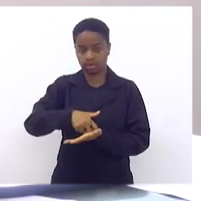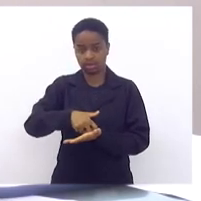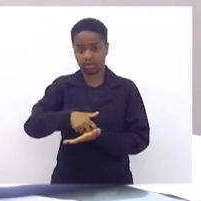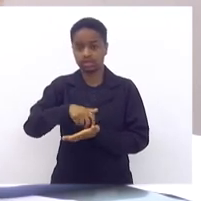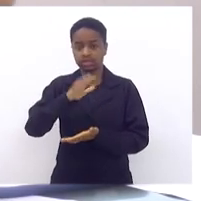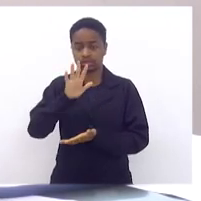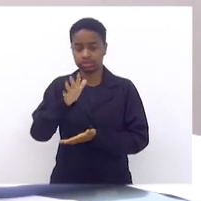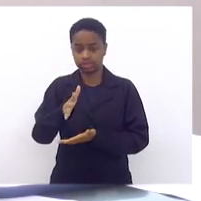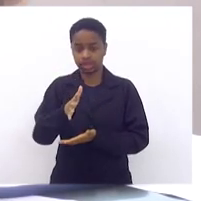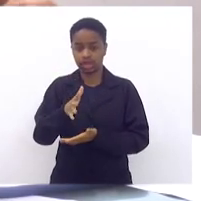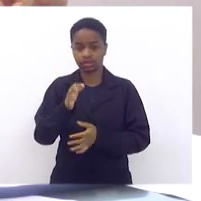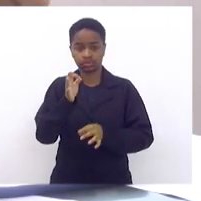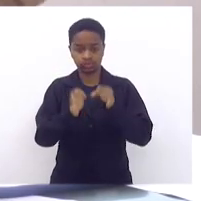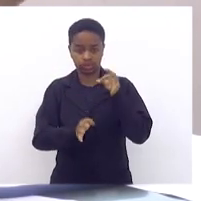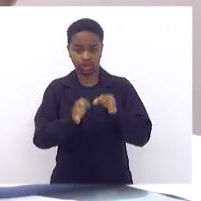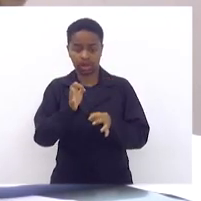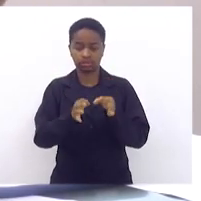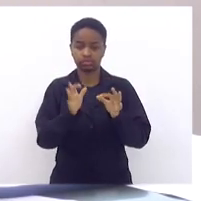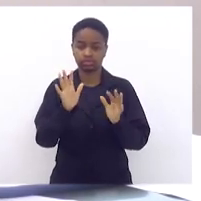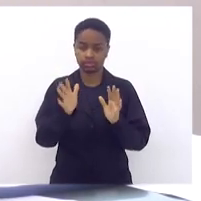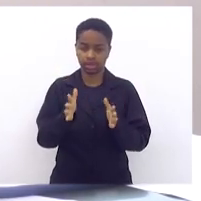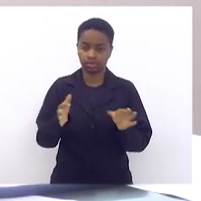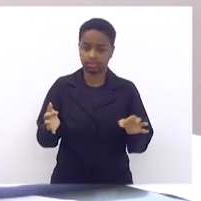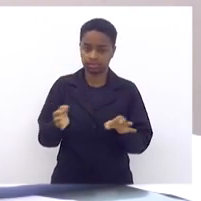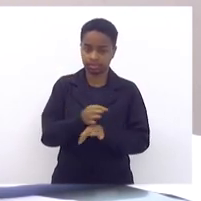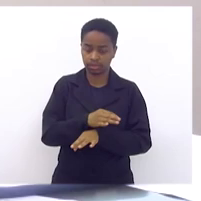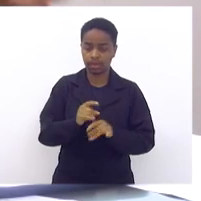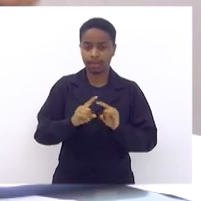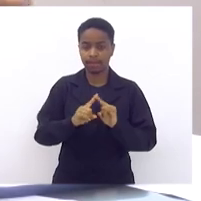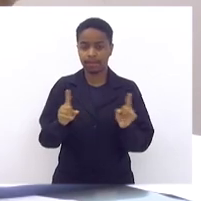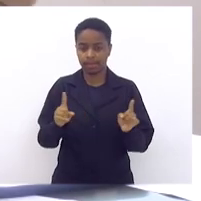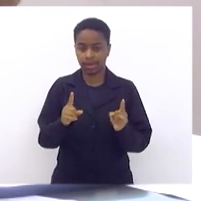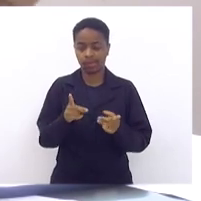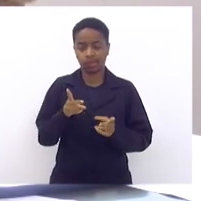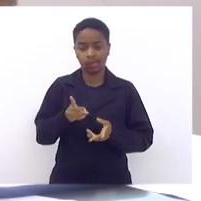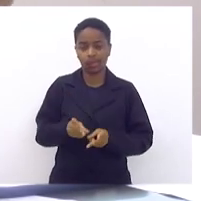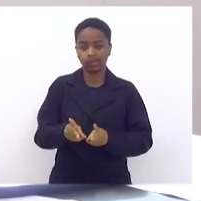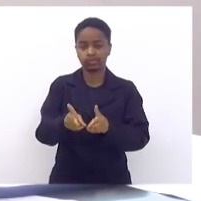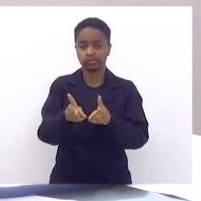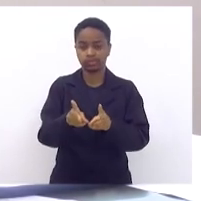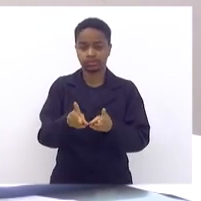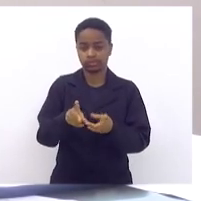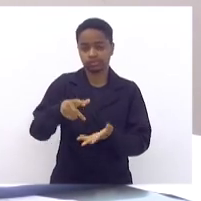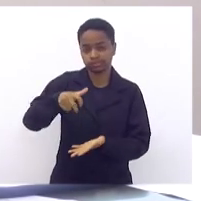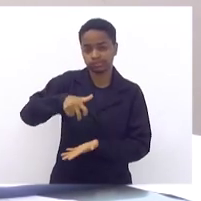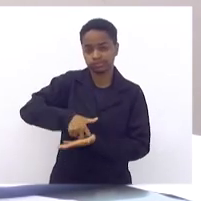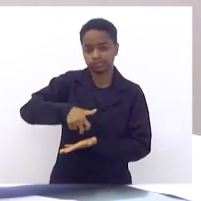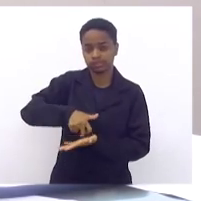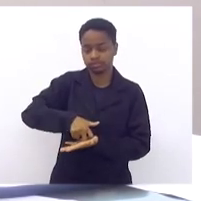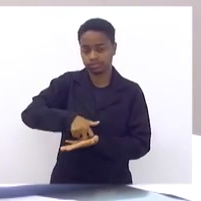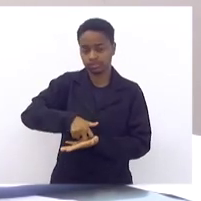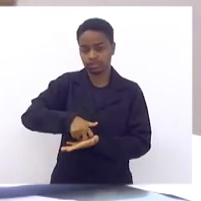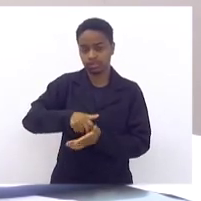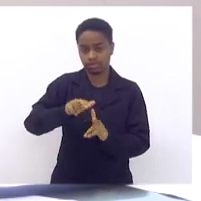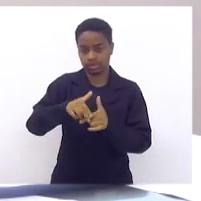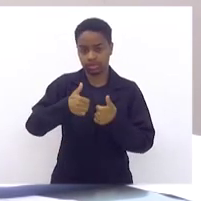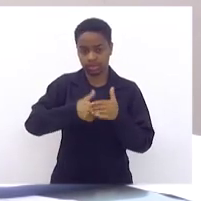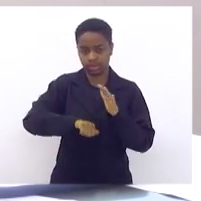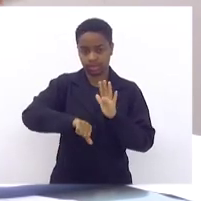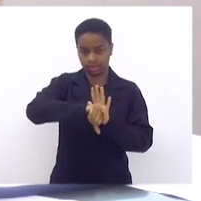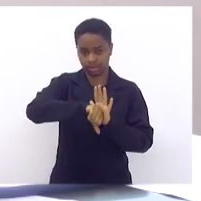sido transitado em julgado e esteja pagando, por esse crime